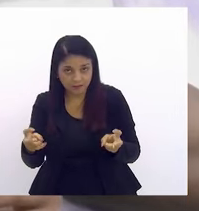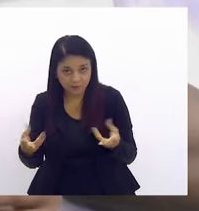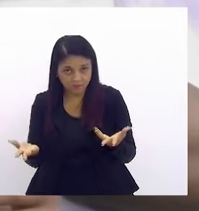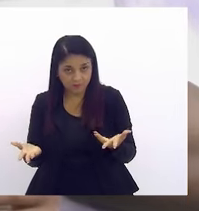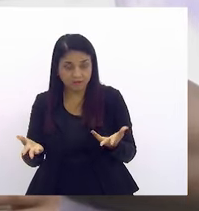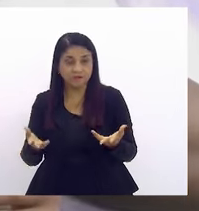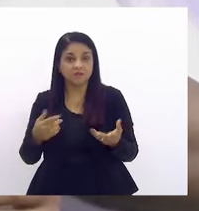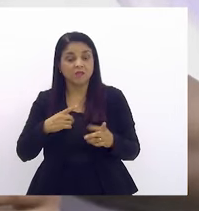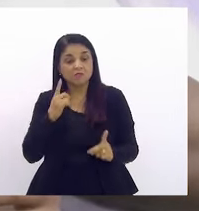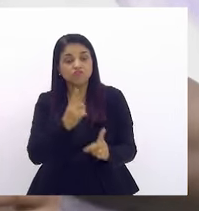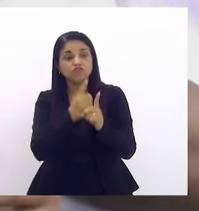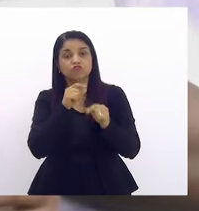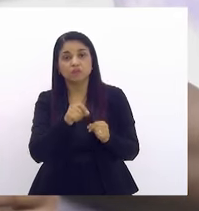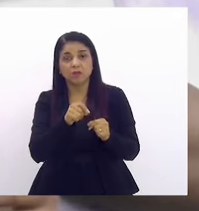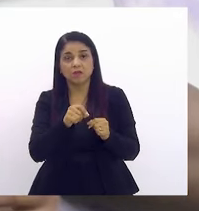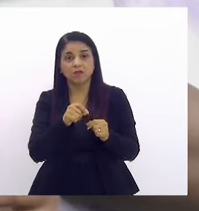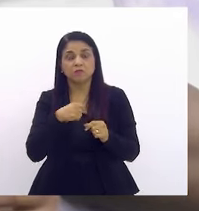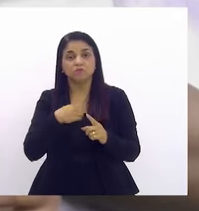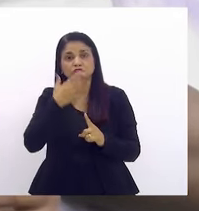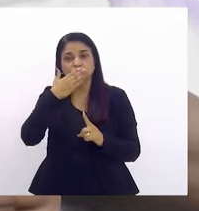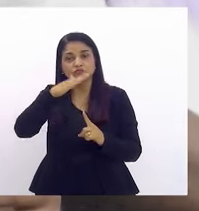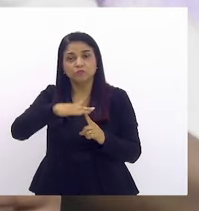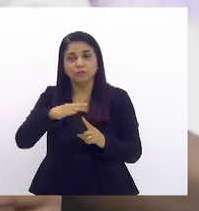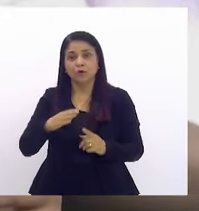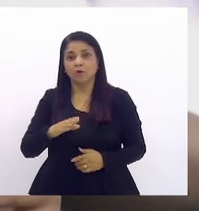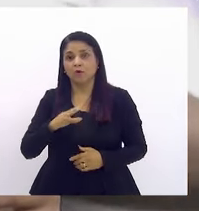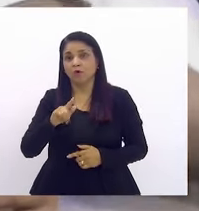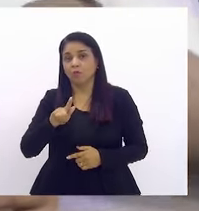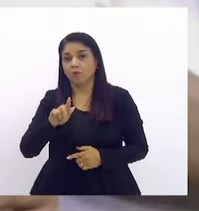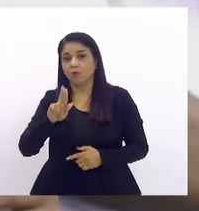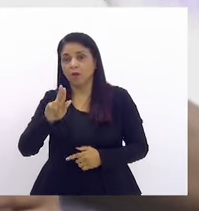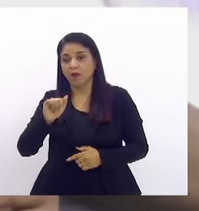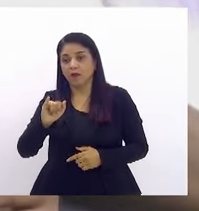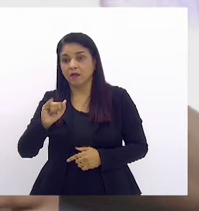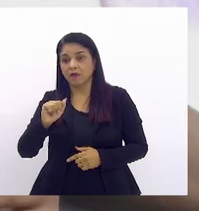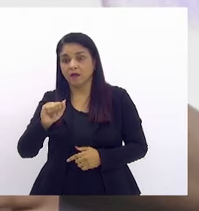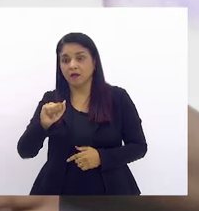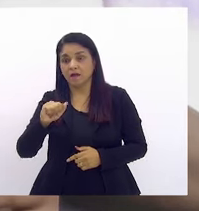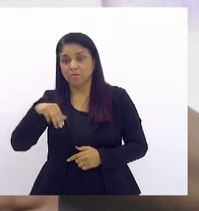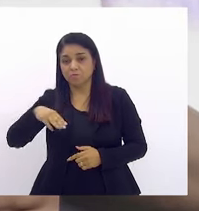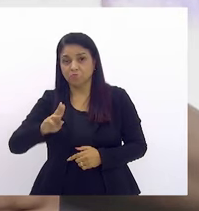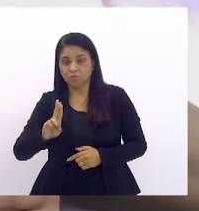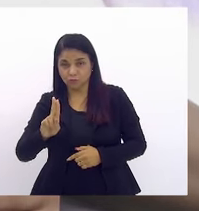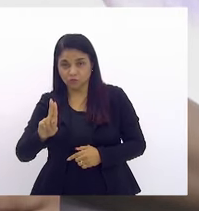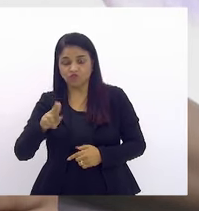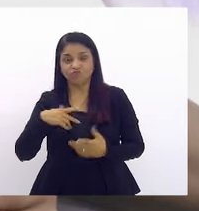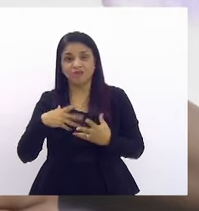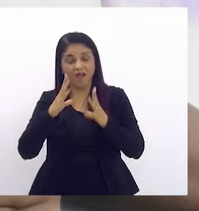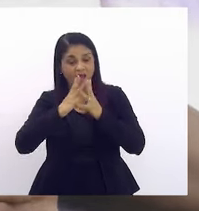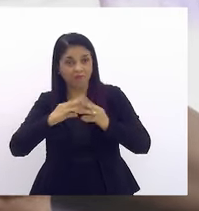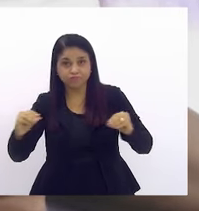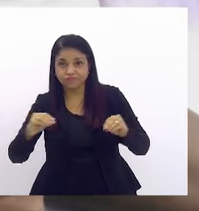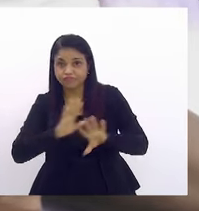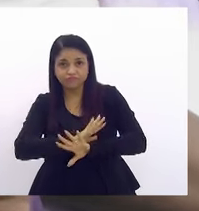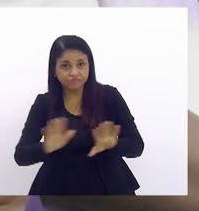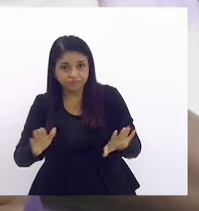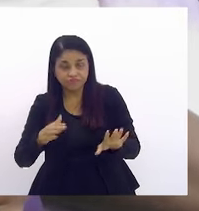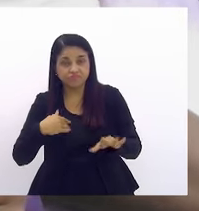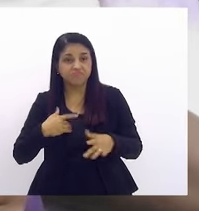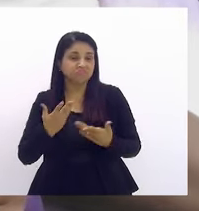acharam a nossa espécie chamada ganha-mum, que é uma tradição da nossa cidade e já está acabando com tudo, e daqui uns dias a gente não vai ter